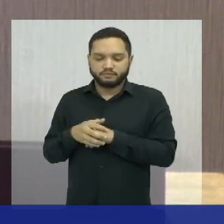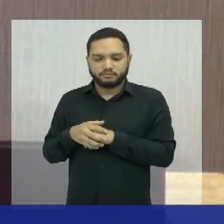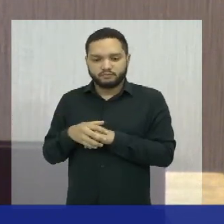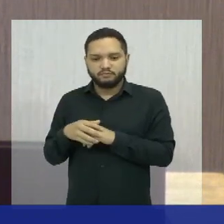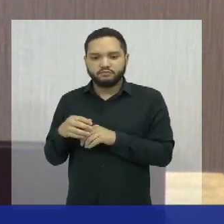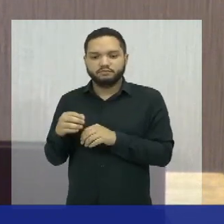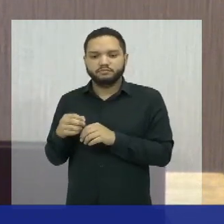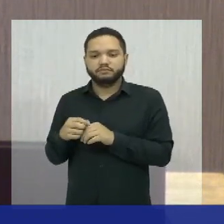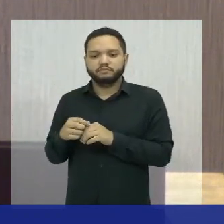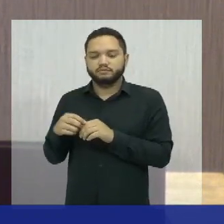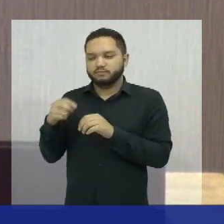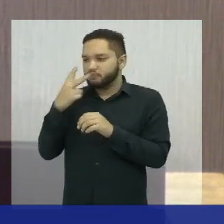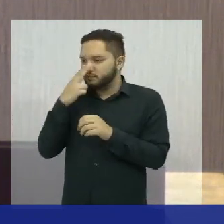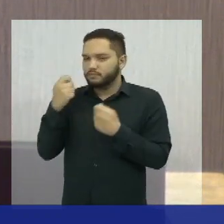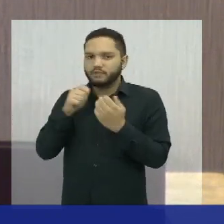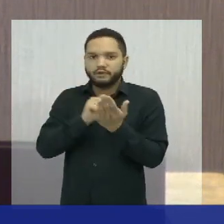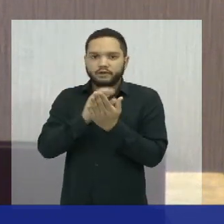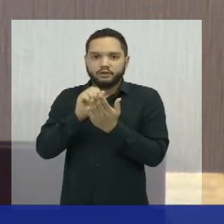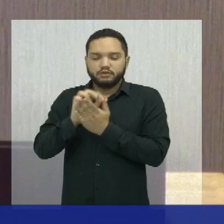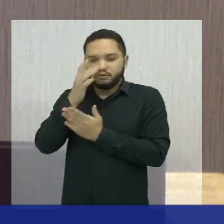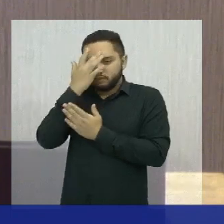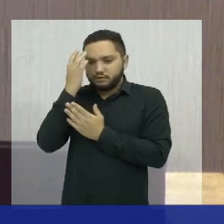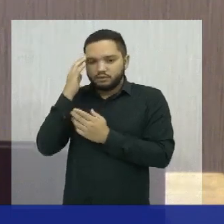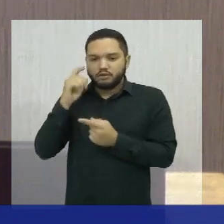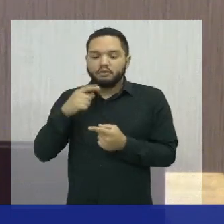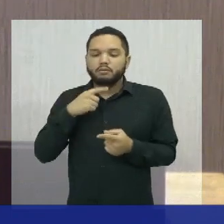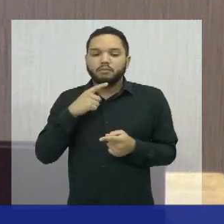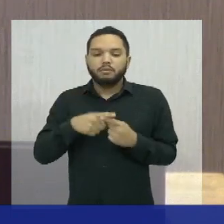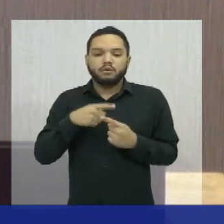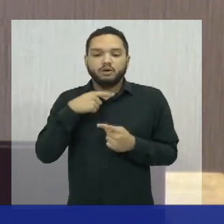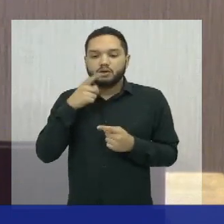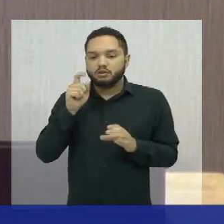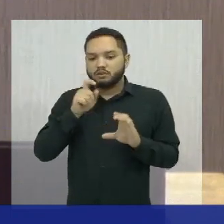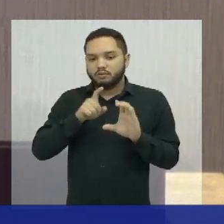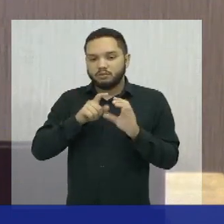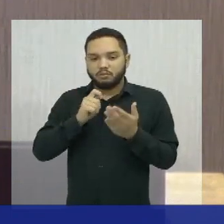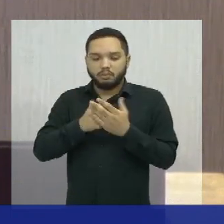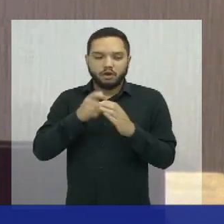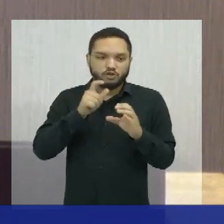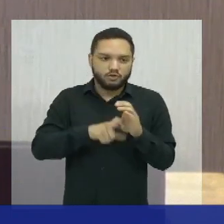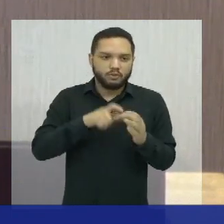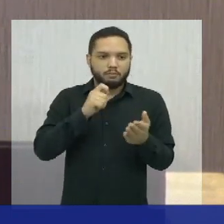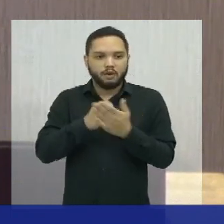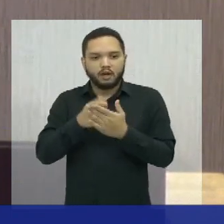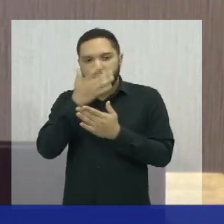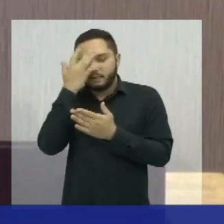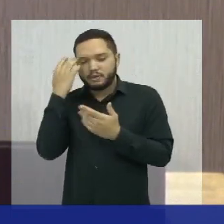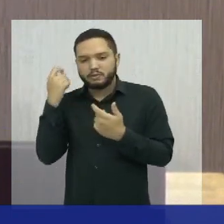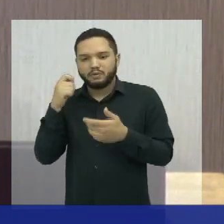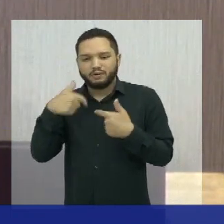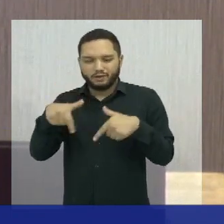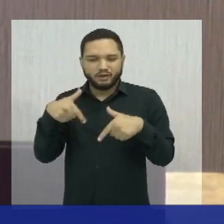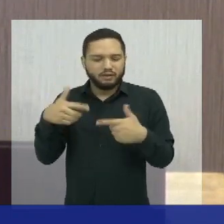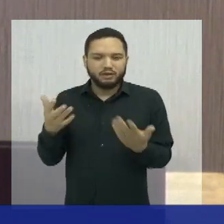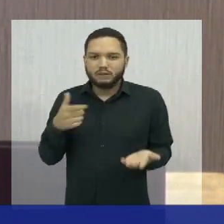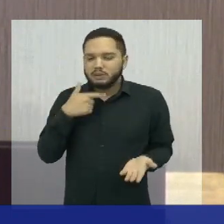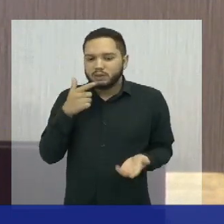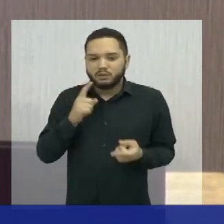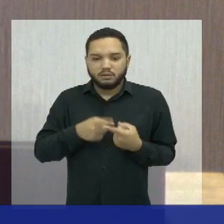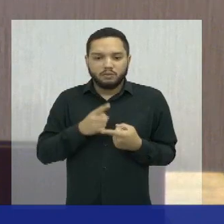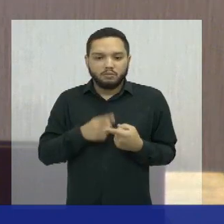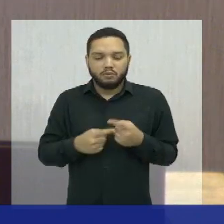também começam a cair, porque eles não conseguem pagar as suas dívidas, nem seus funcionários, nem nada, porque a